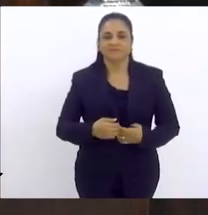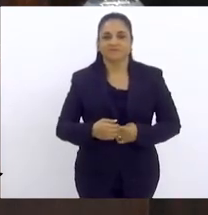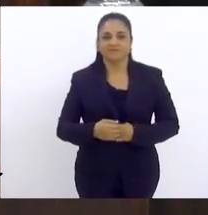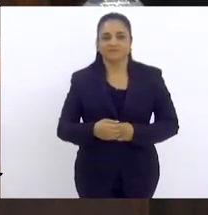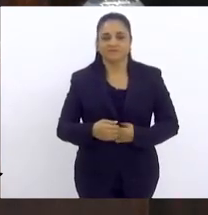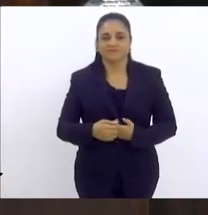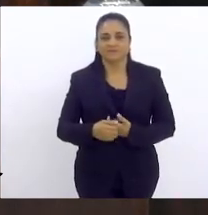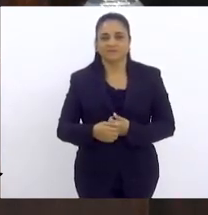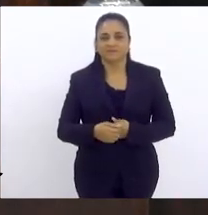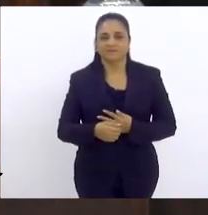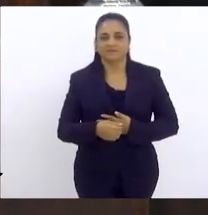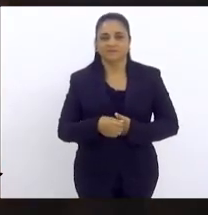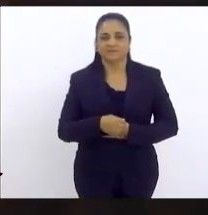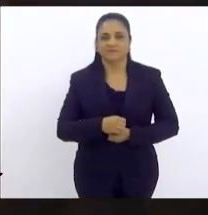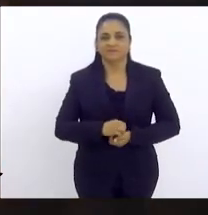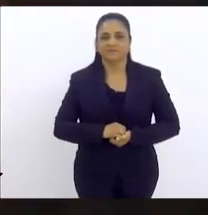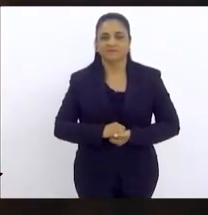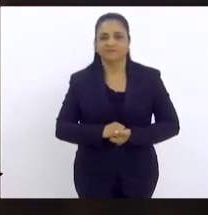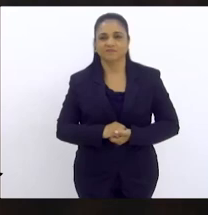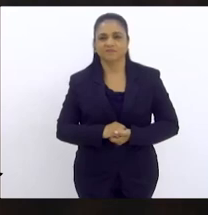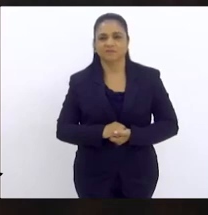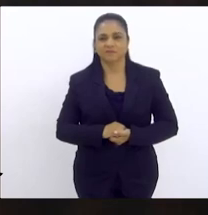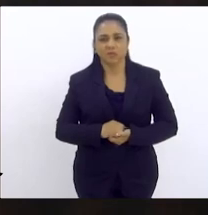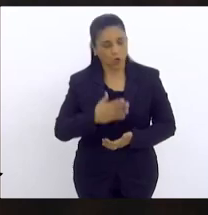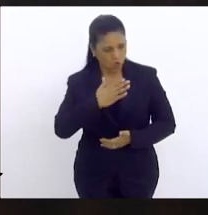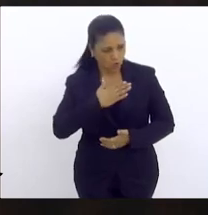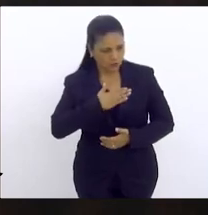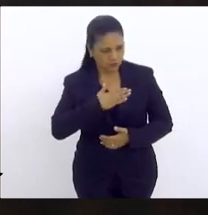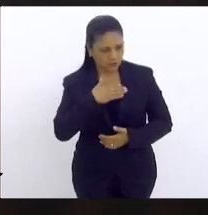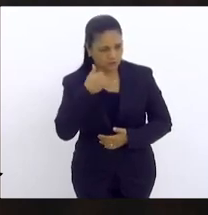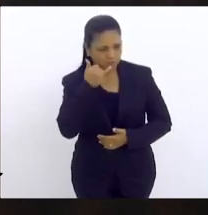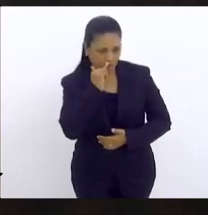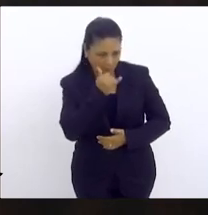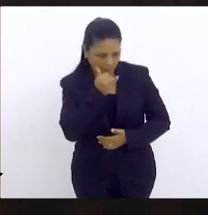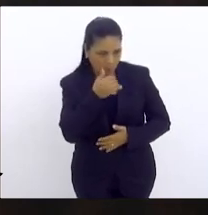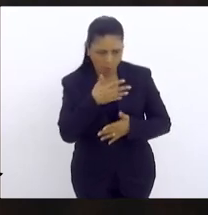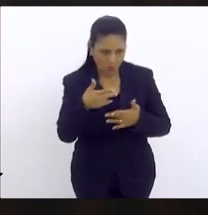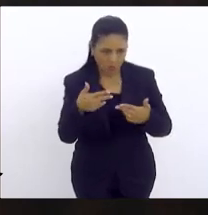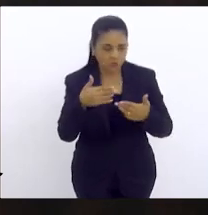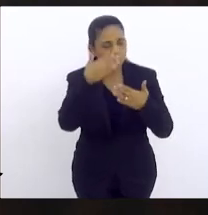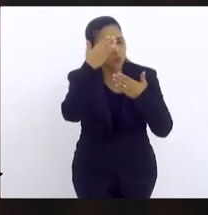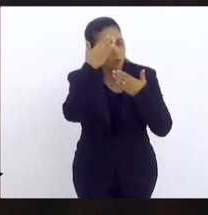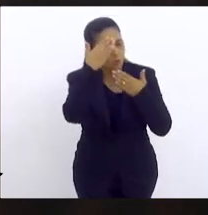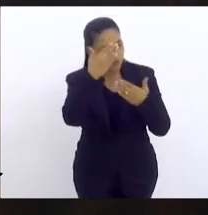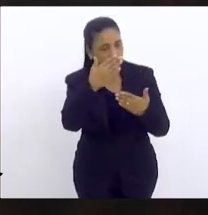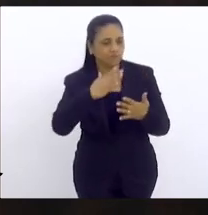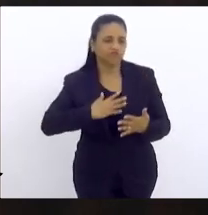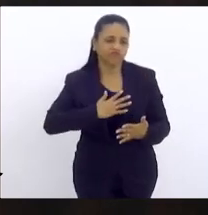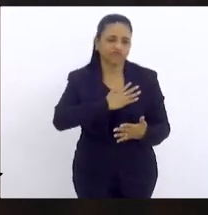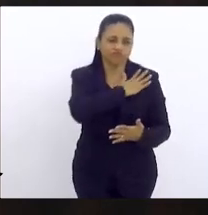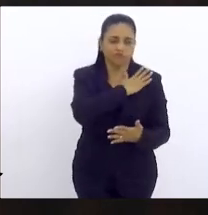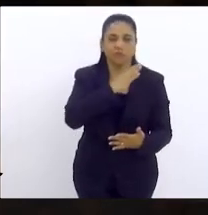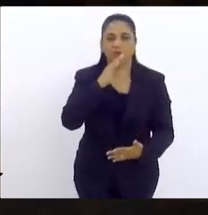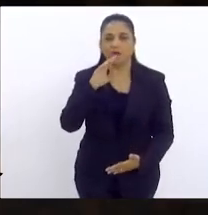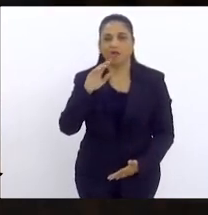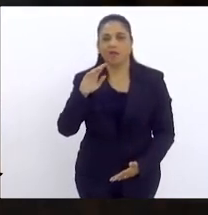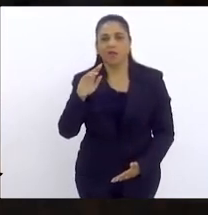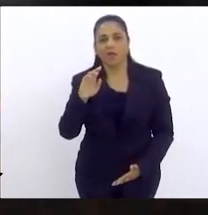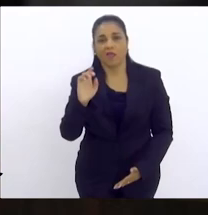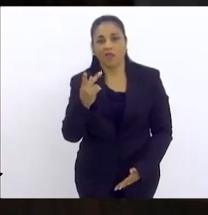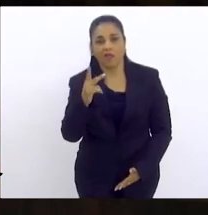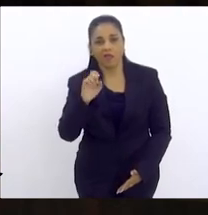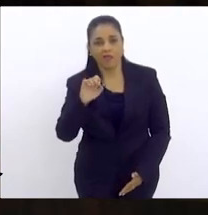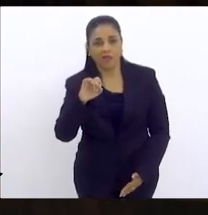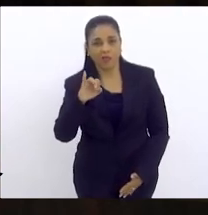eu gostaria de fazer alguma consideração Muito obrigado tá Coronel Heitor parabéns